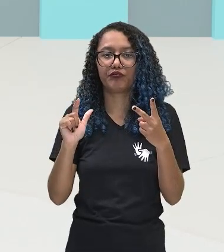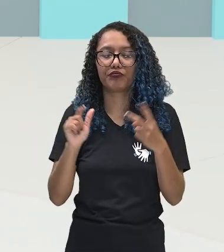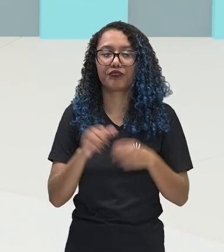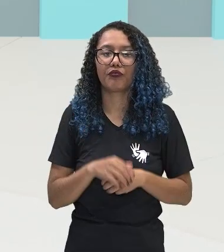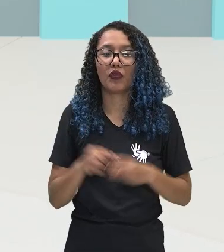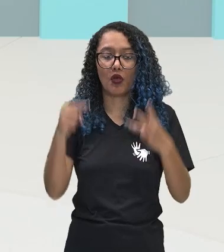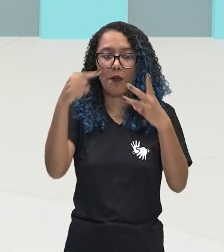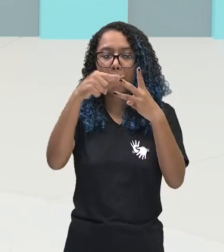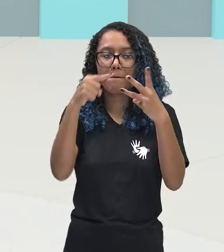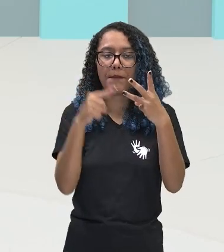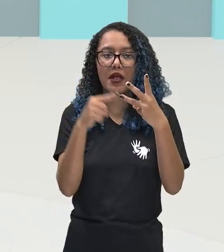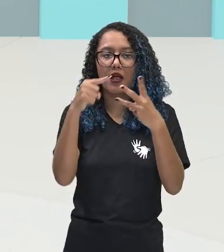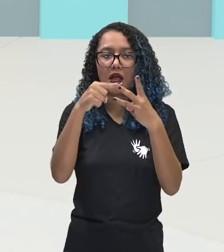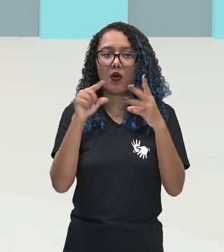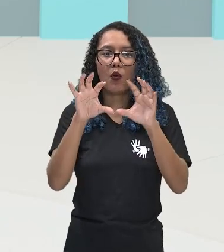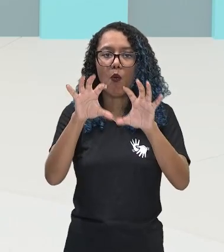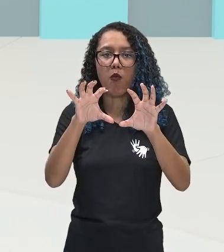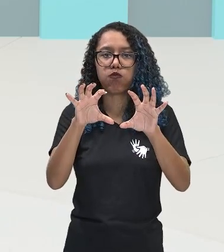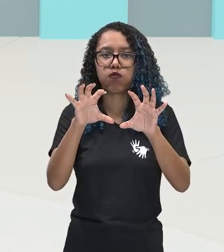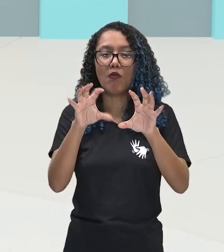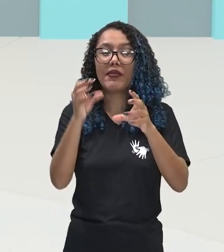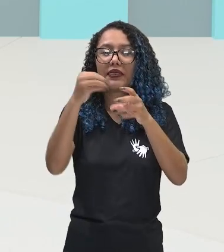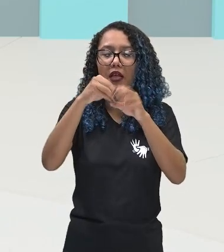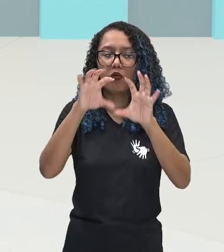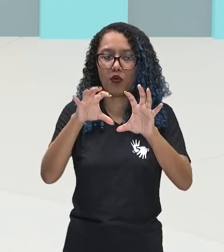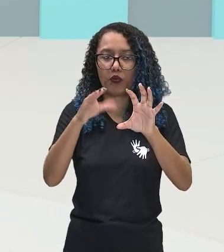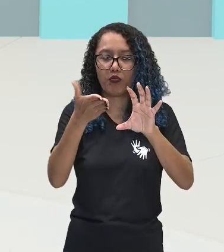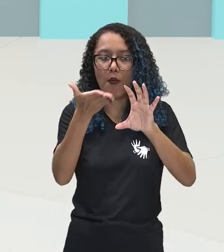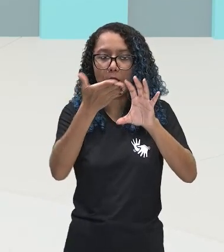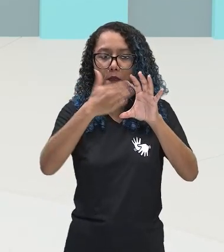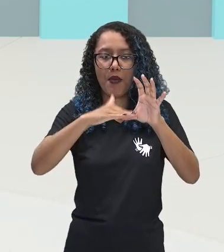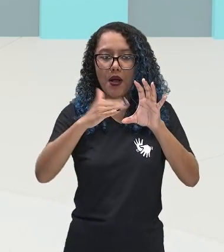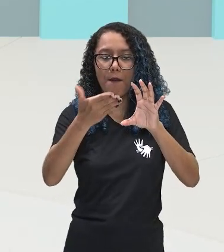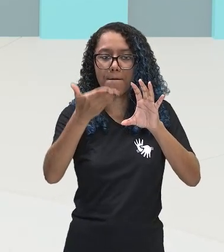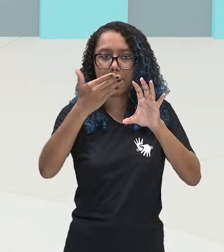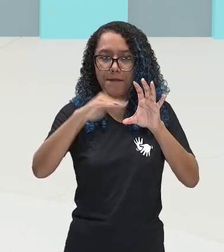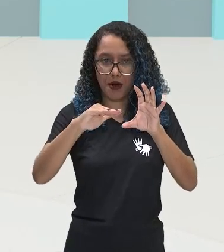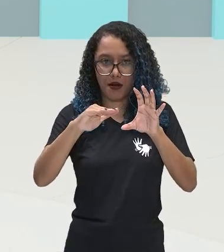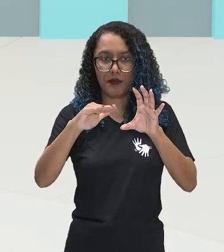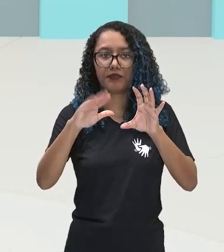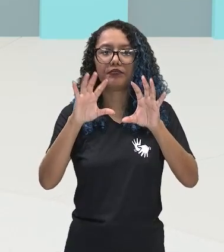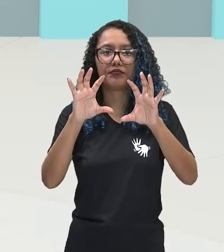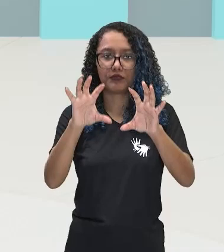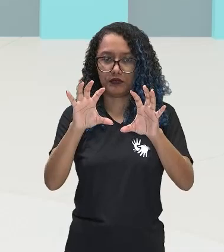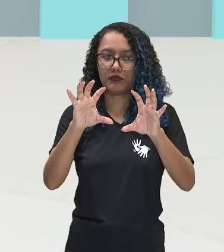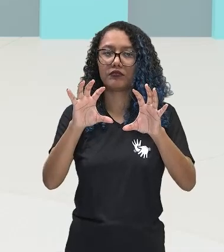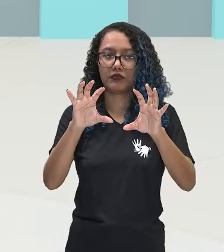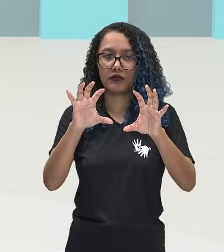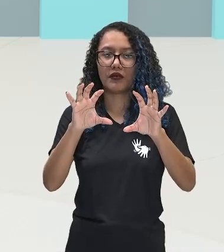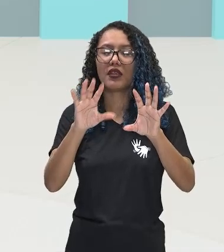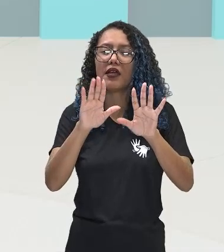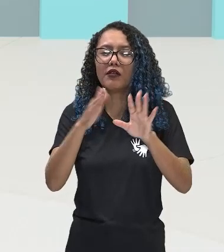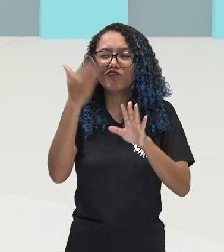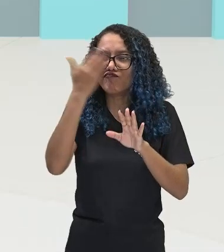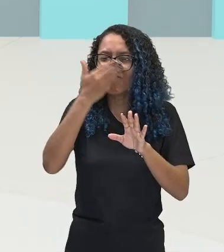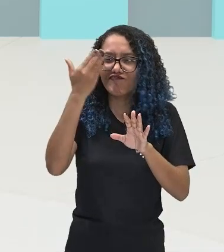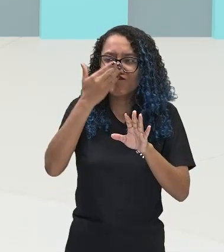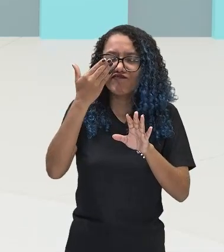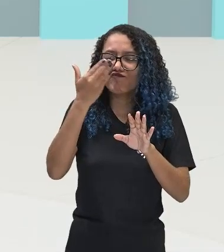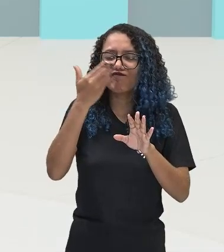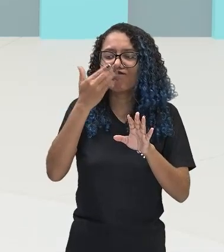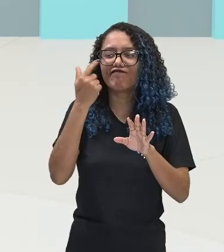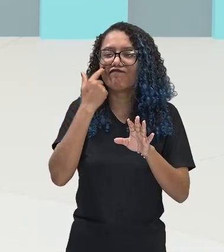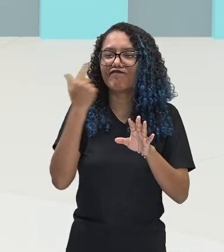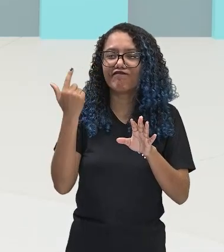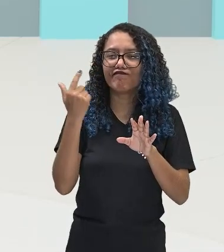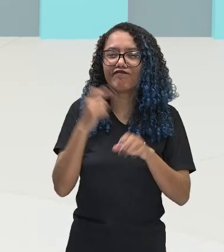glúteo médio estão localizados logo abaixo deles tá bom então eles não vai dar para ver aqui pelo programa